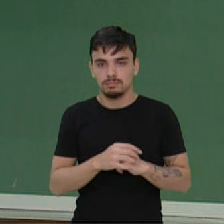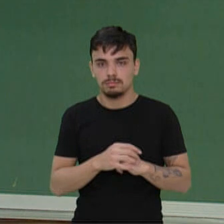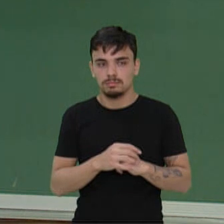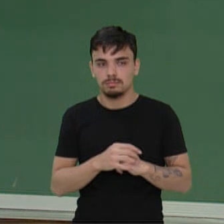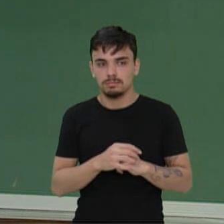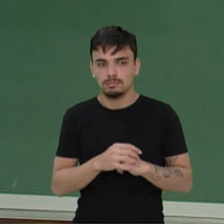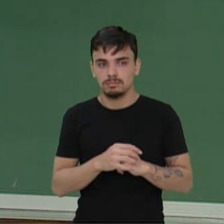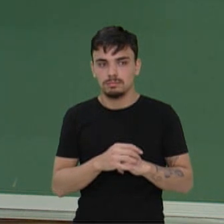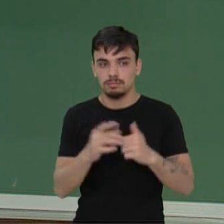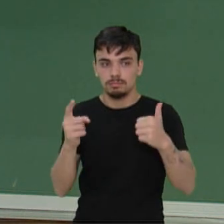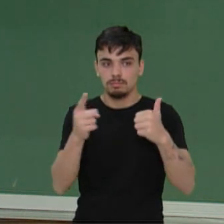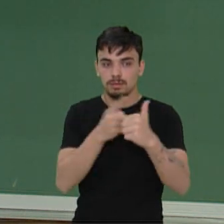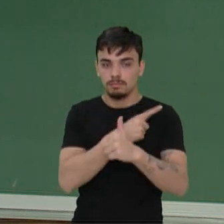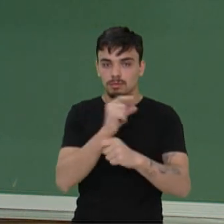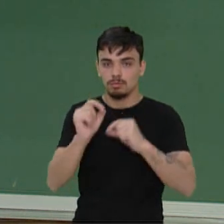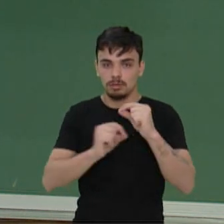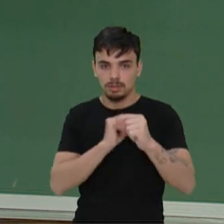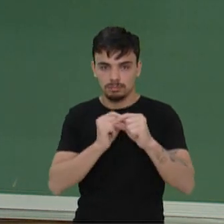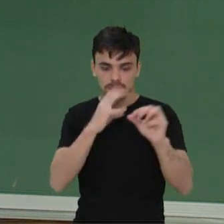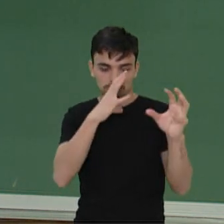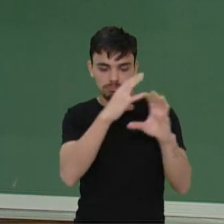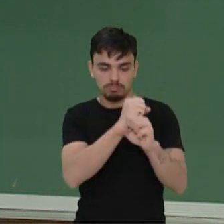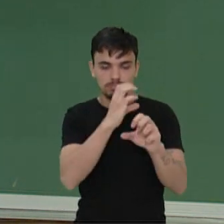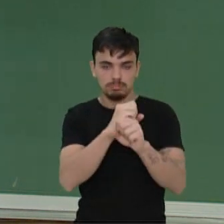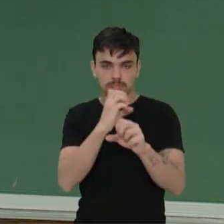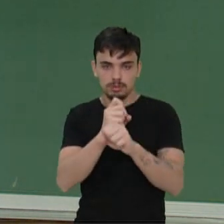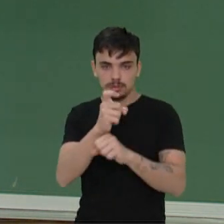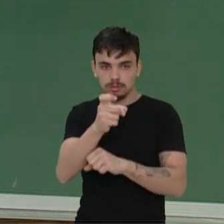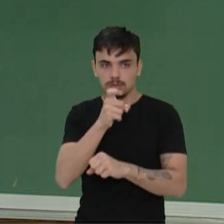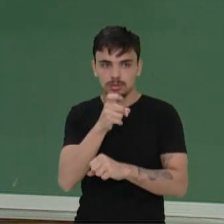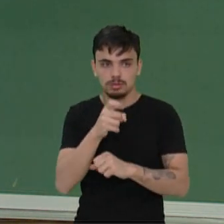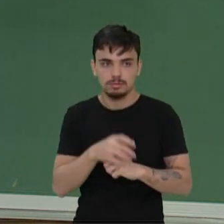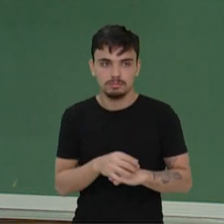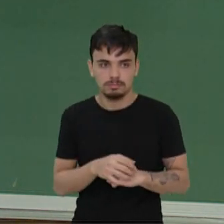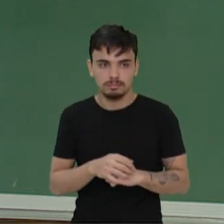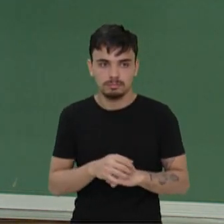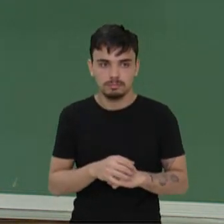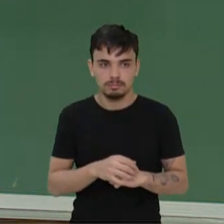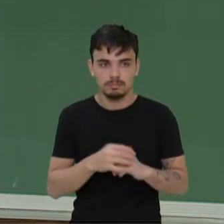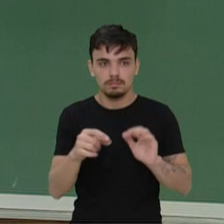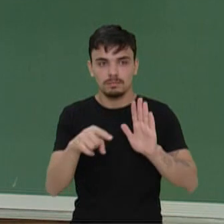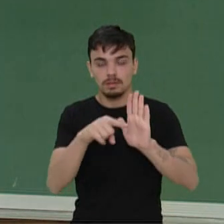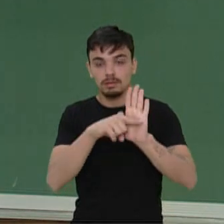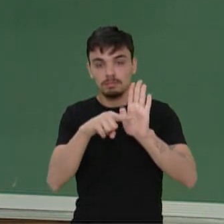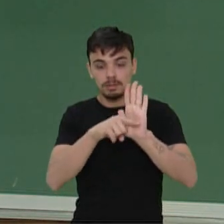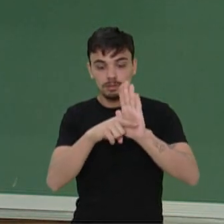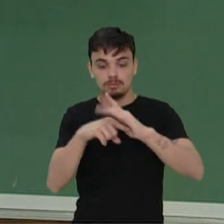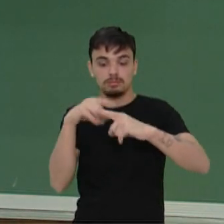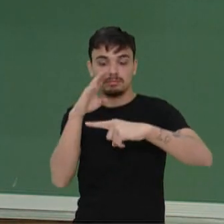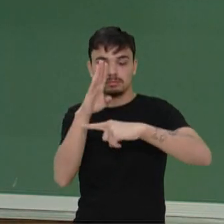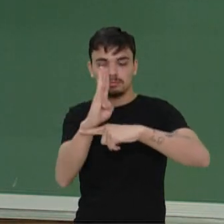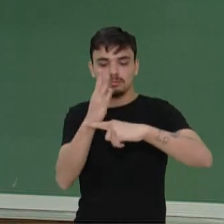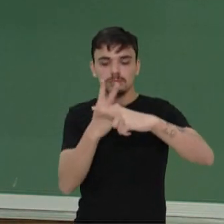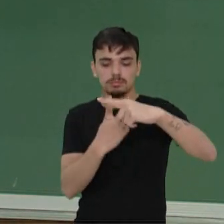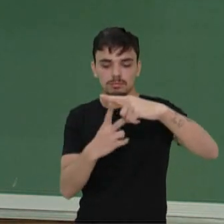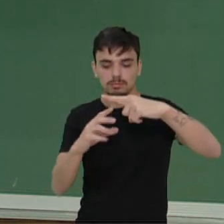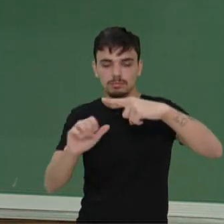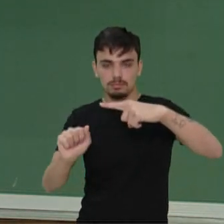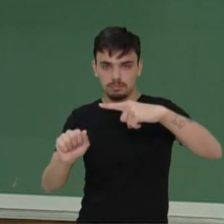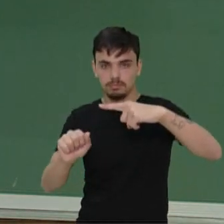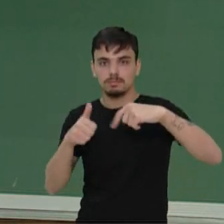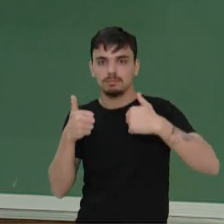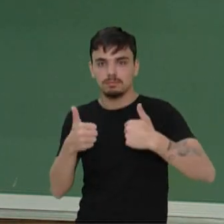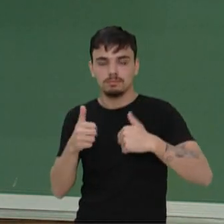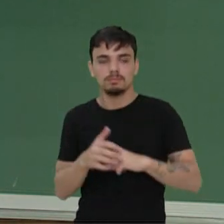3. Primeiro, vamos calcular o x do vértice. Lembrando que o x do vértice é menos b sobre 2a, né? A formulazinha, xv igual a menos b